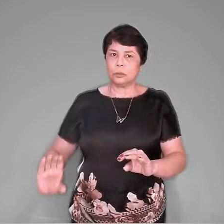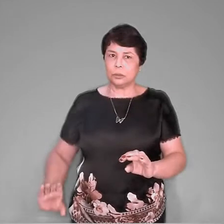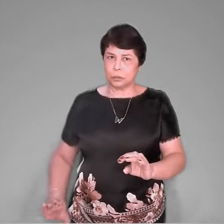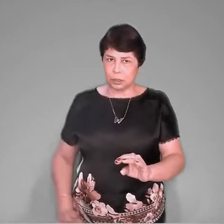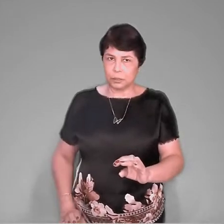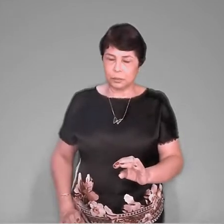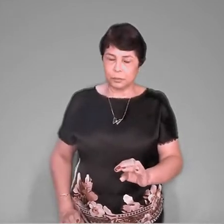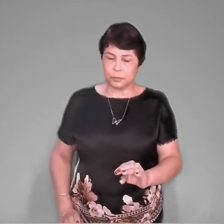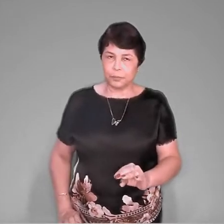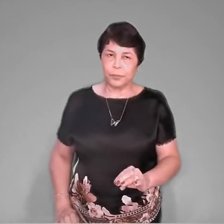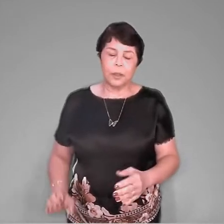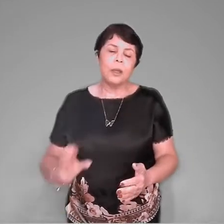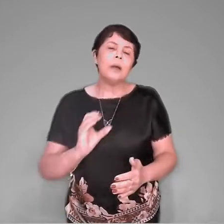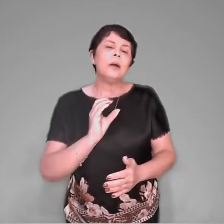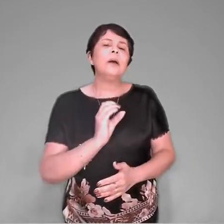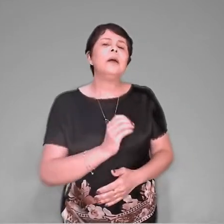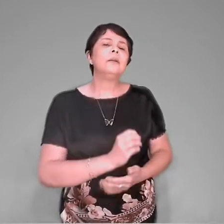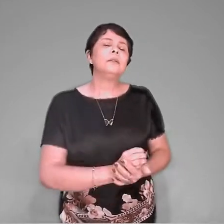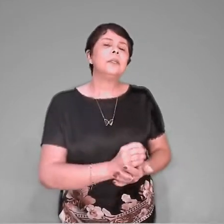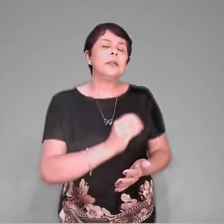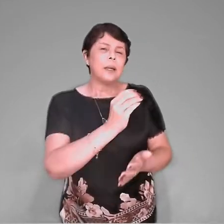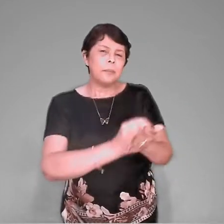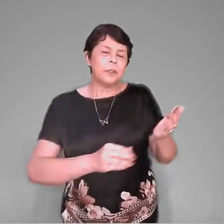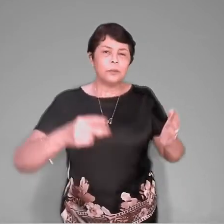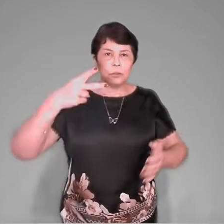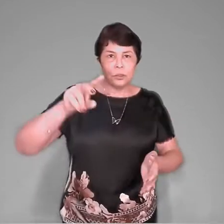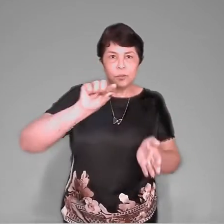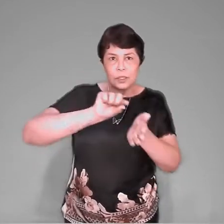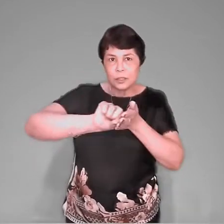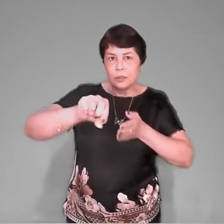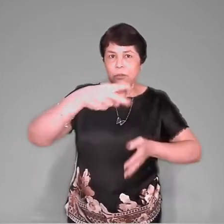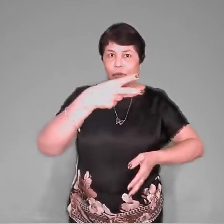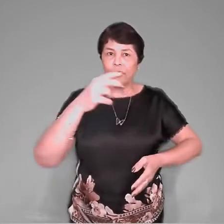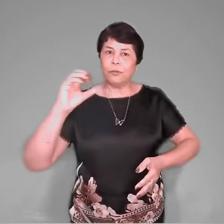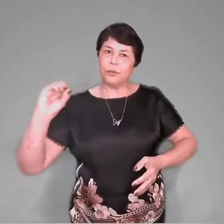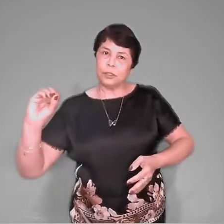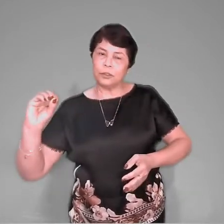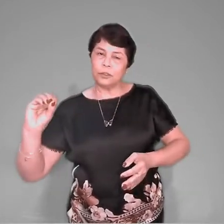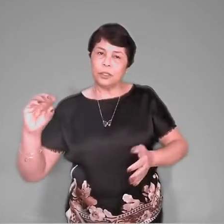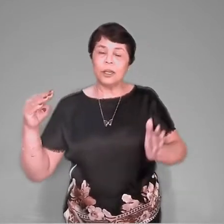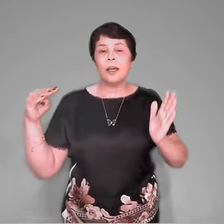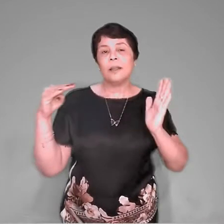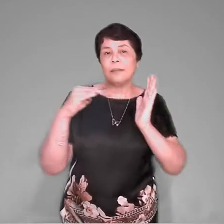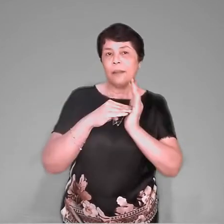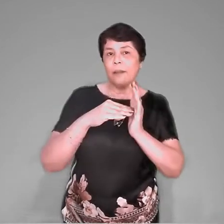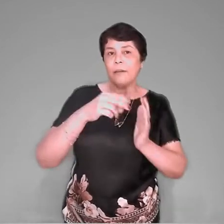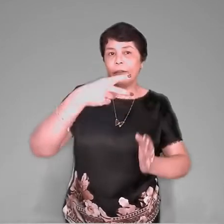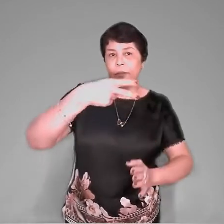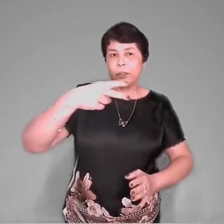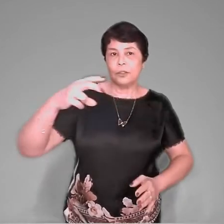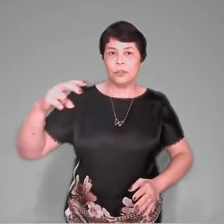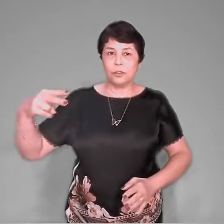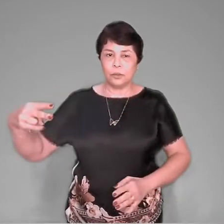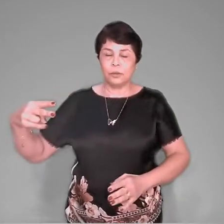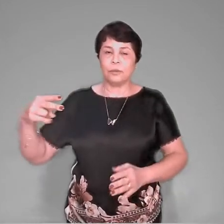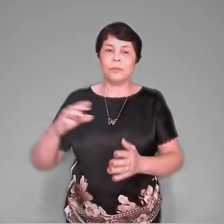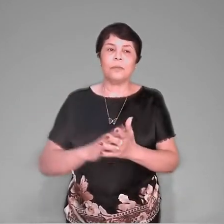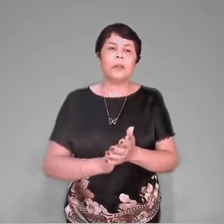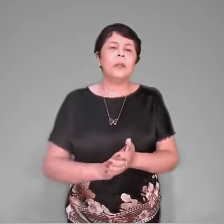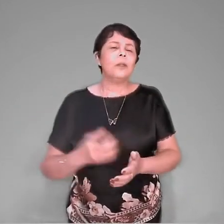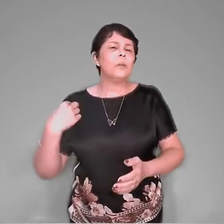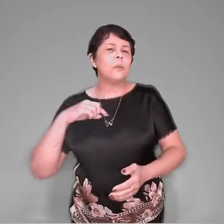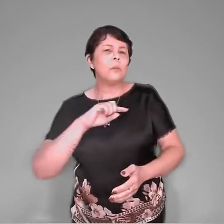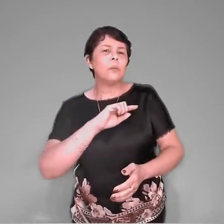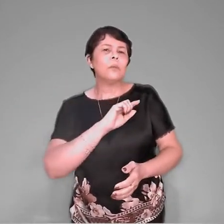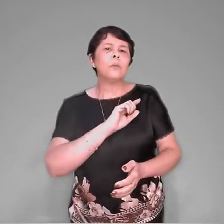profetas, capítulo 2 da carta de Paulo aos Efésios, versículos 20, 21 e 22. Edificados sobre o fundamento